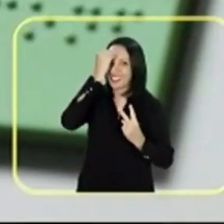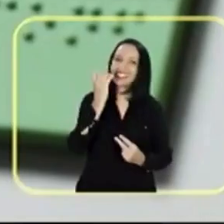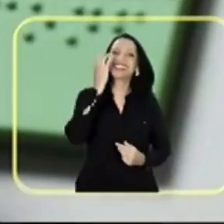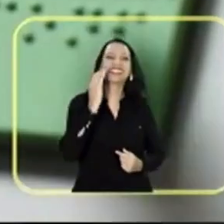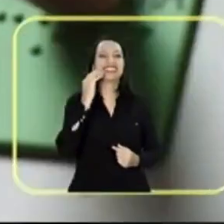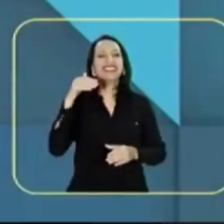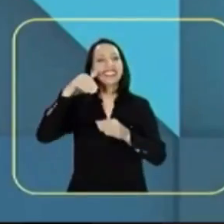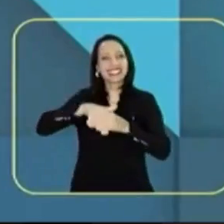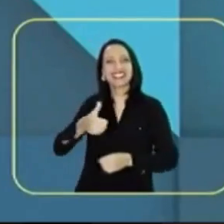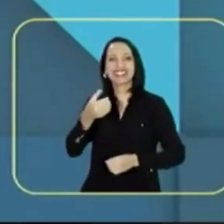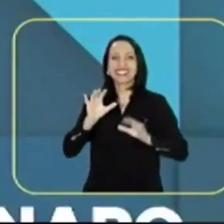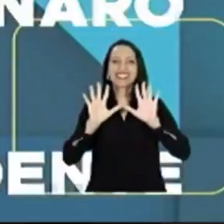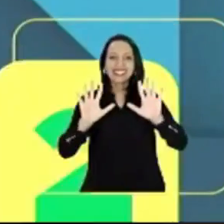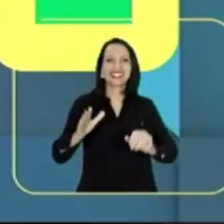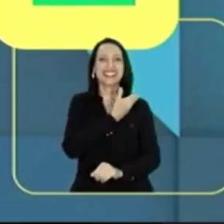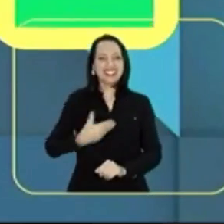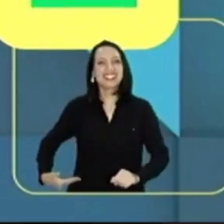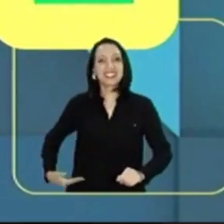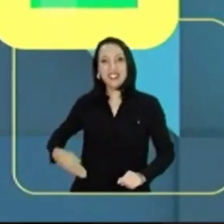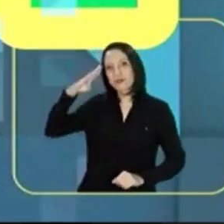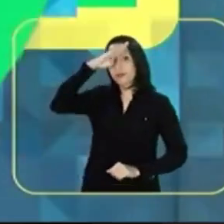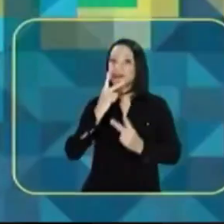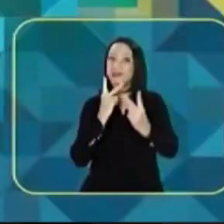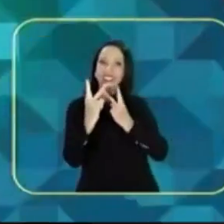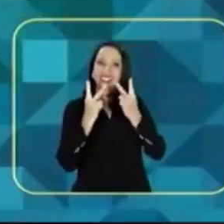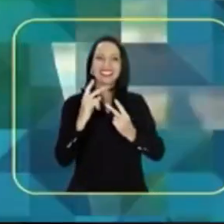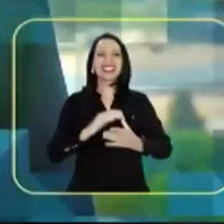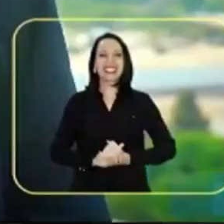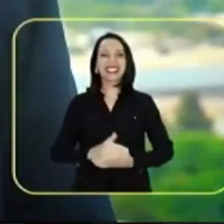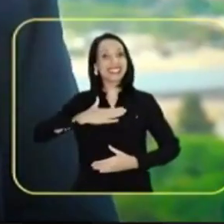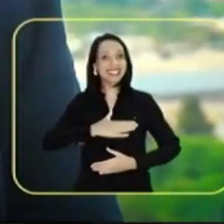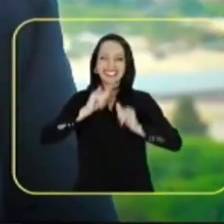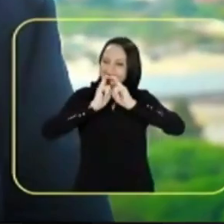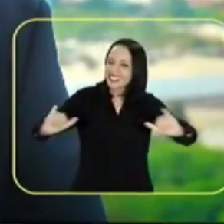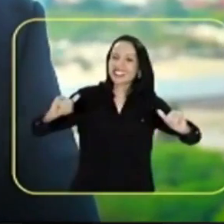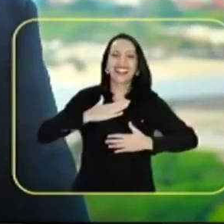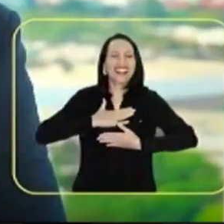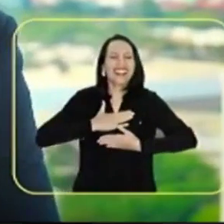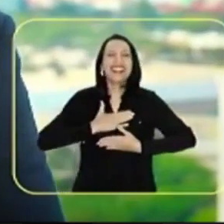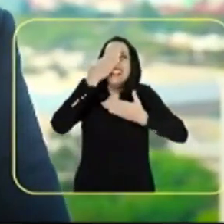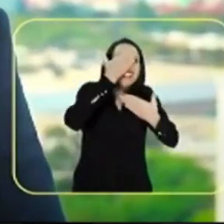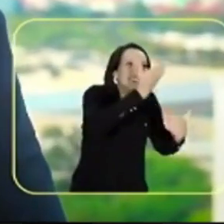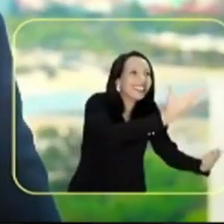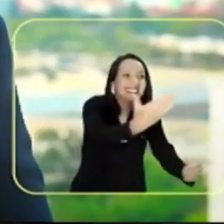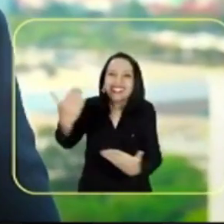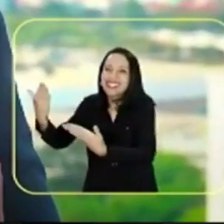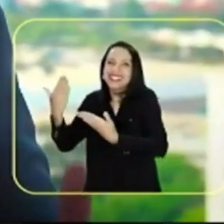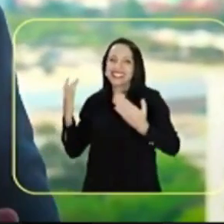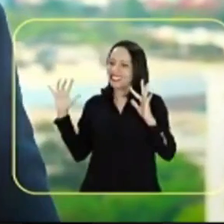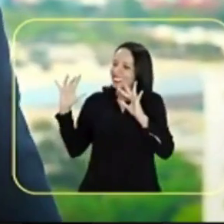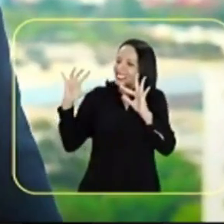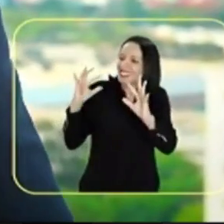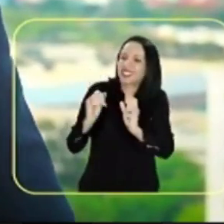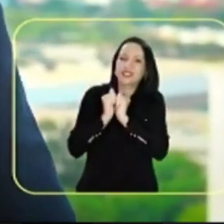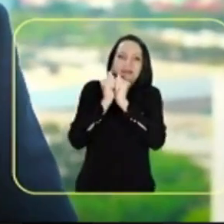tem que decorar. Tarcísio, eu voto 10, Bolsonaro 22. Eu quero expressar o meu muito obrigado a todos que